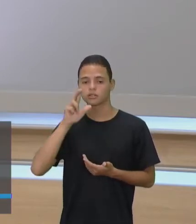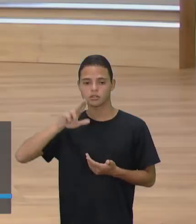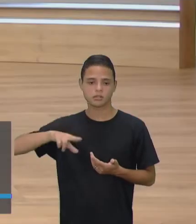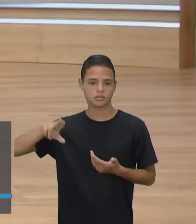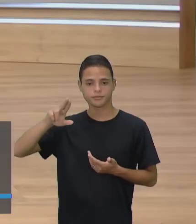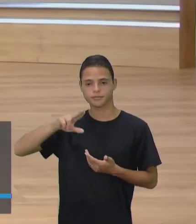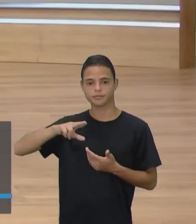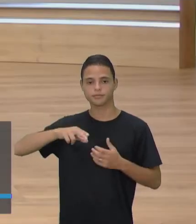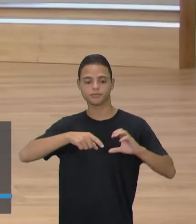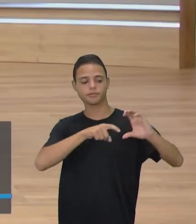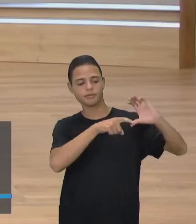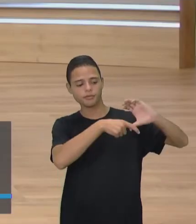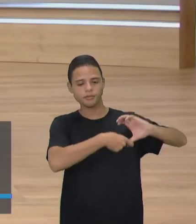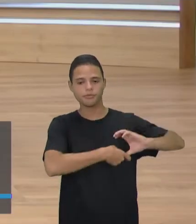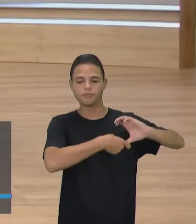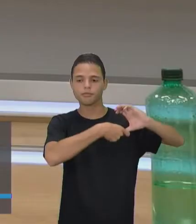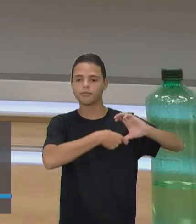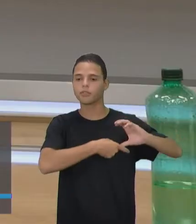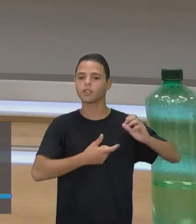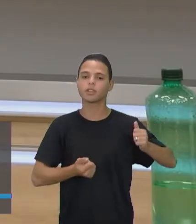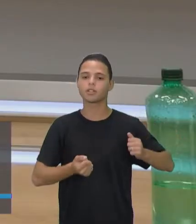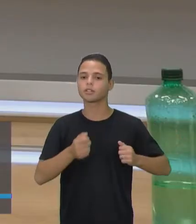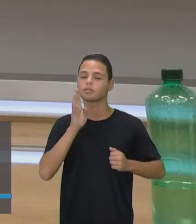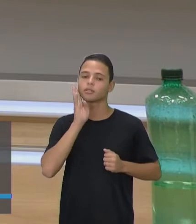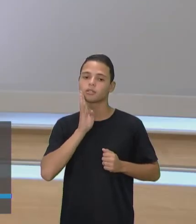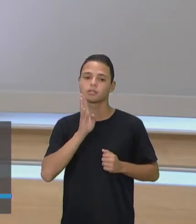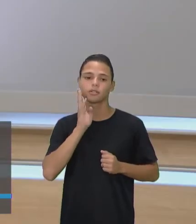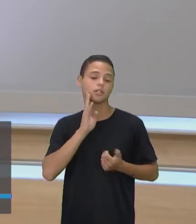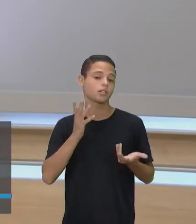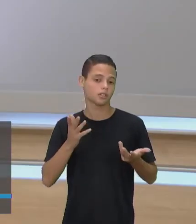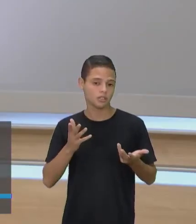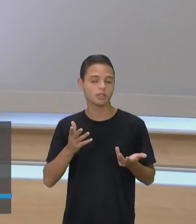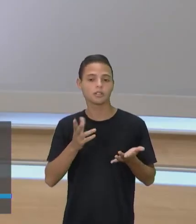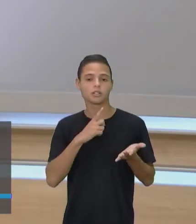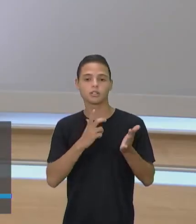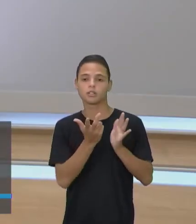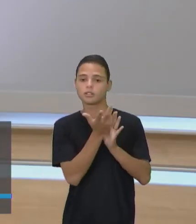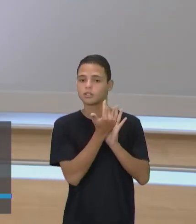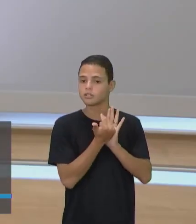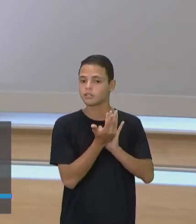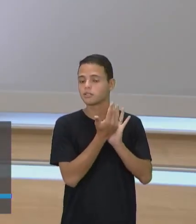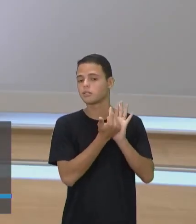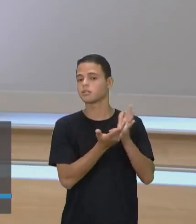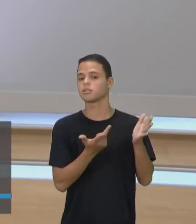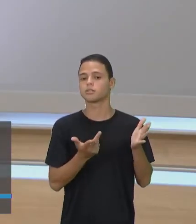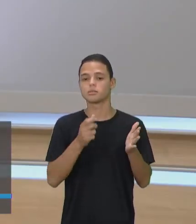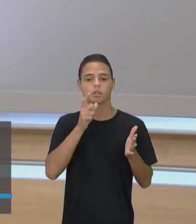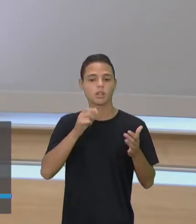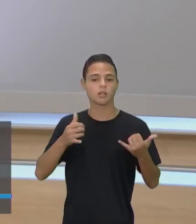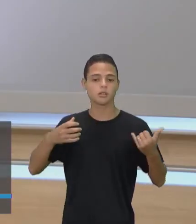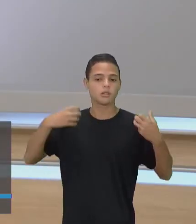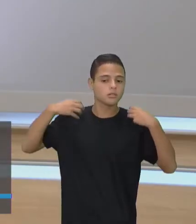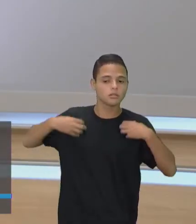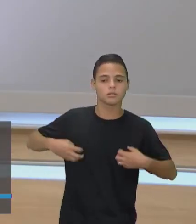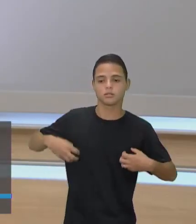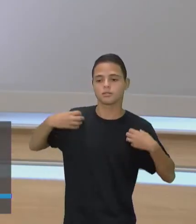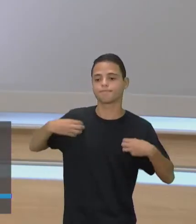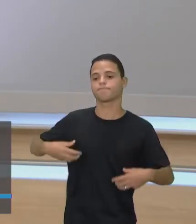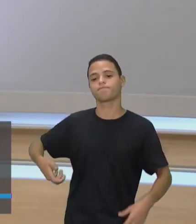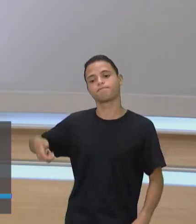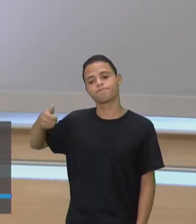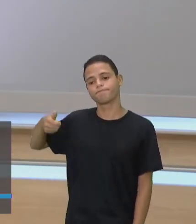um negocinho. Tem umas muito legais e tem uns desenhos, tem gente que hoje usa a ecobag como bolsa, inclusive, né?